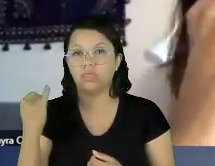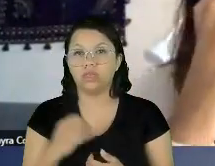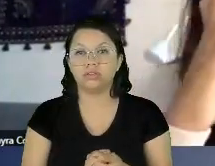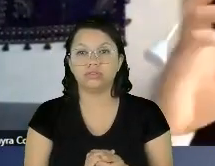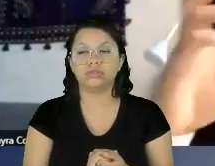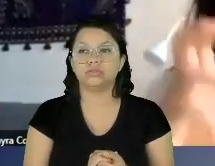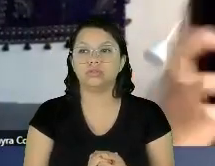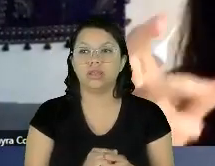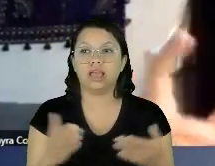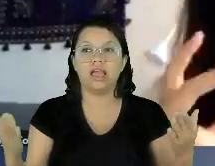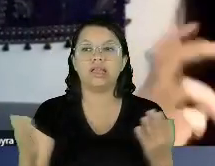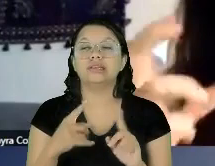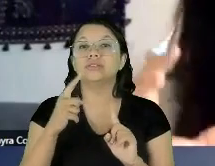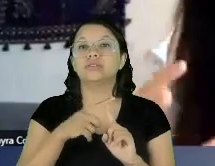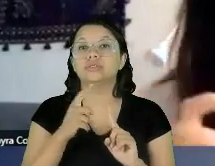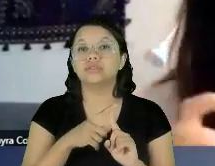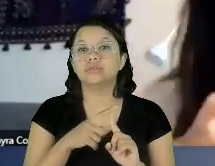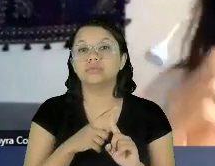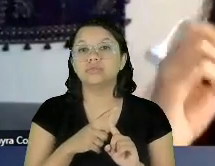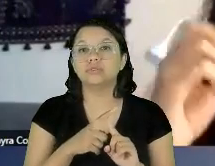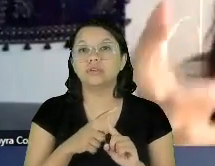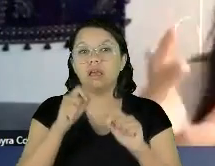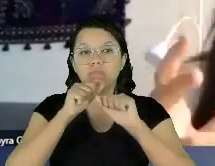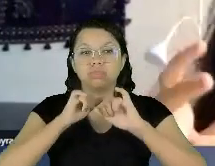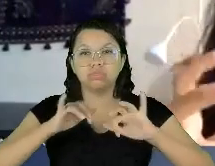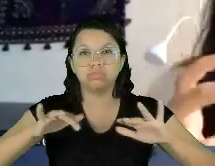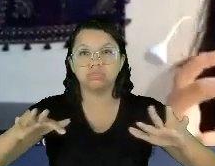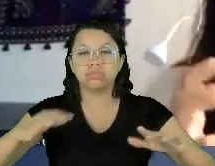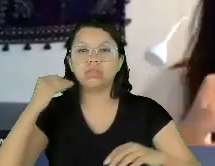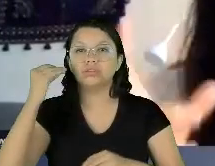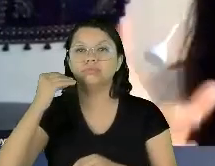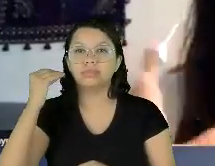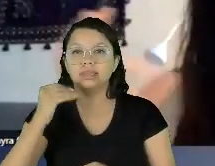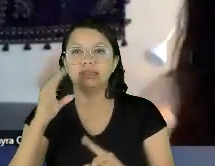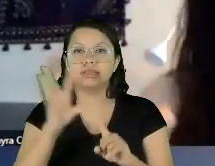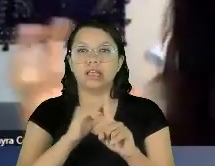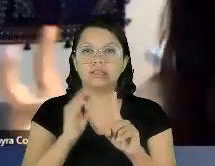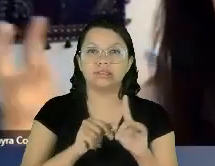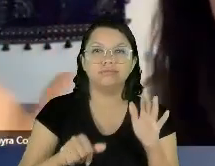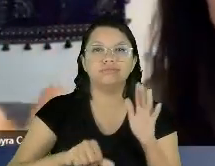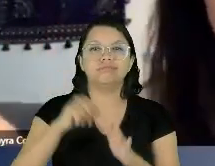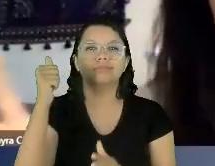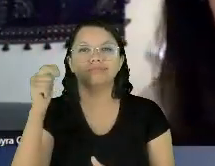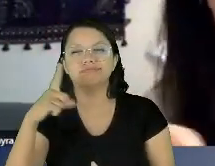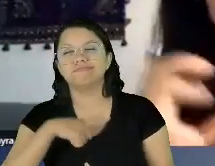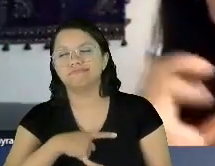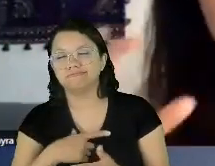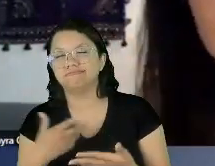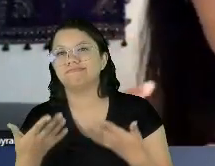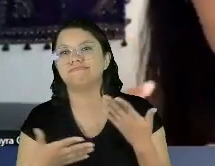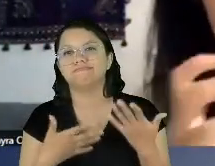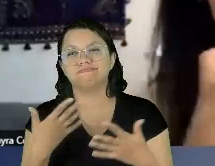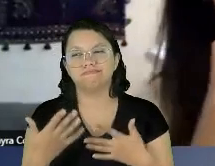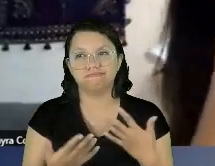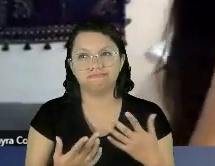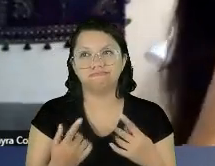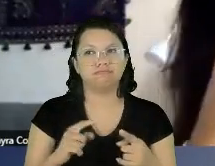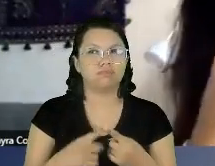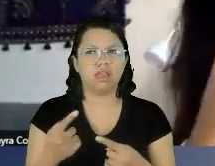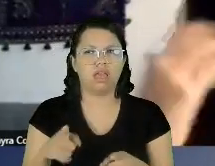válido e muito importante e potente esse tipo de compartilhamento de experiências de assédio, do primeiro